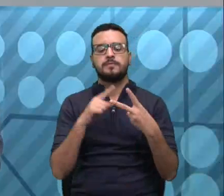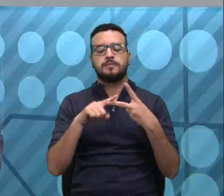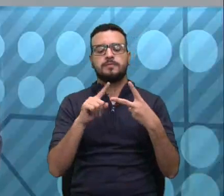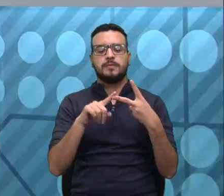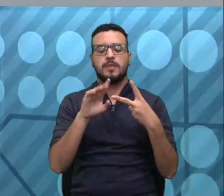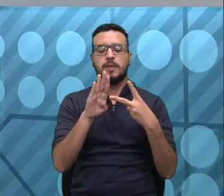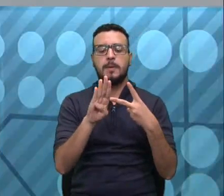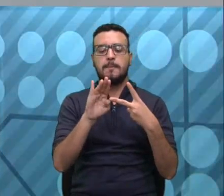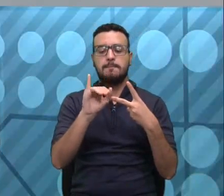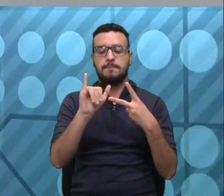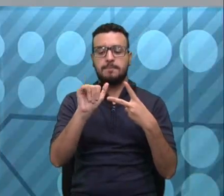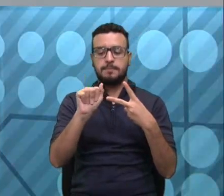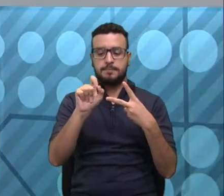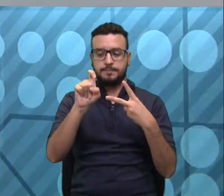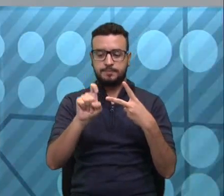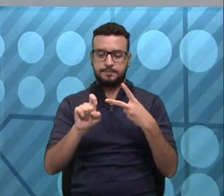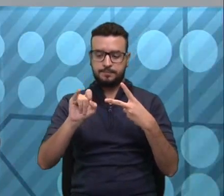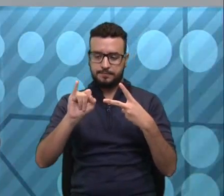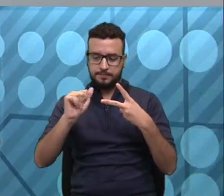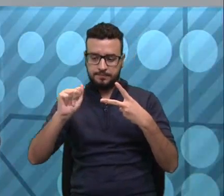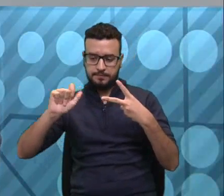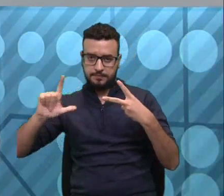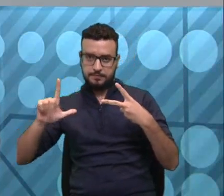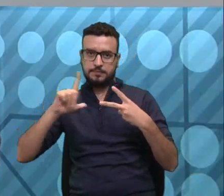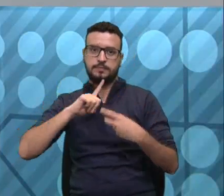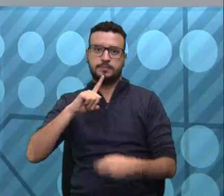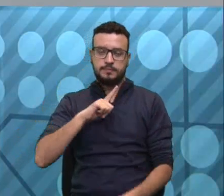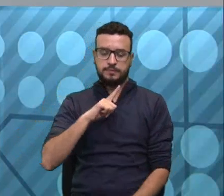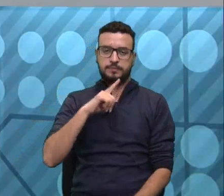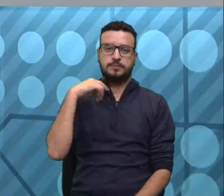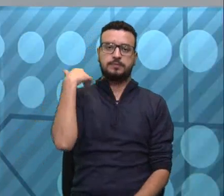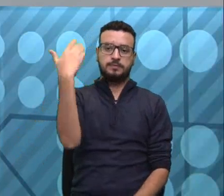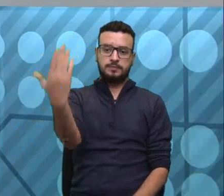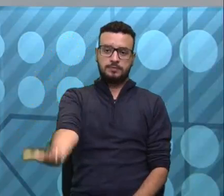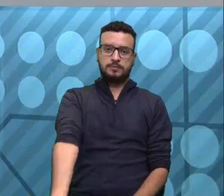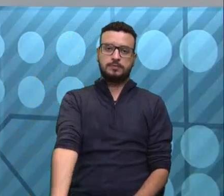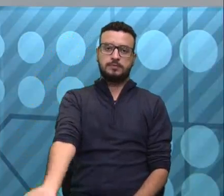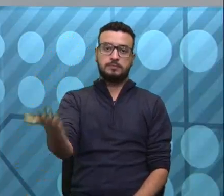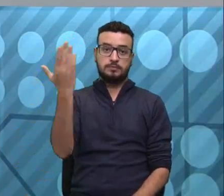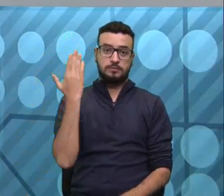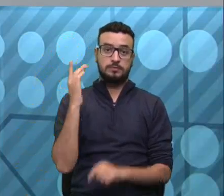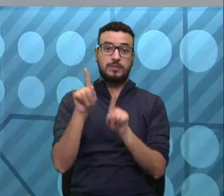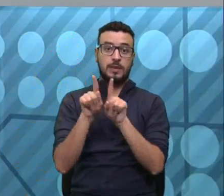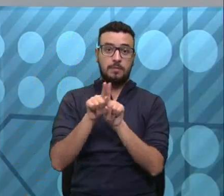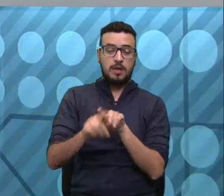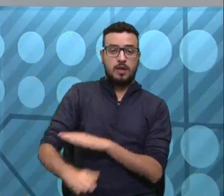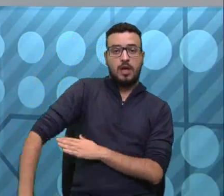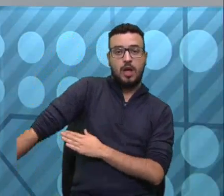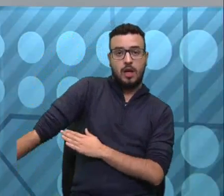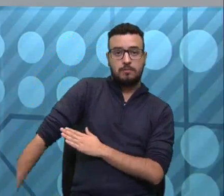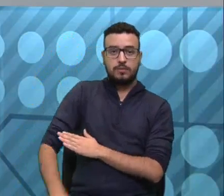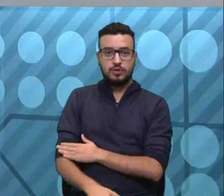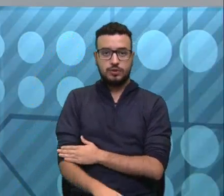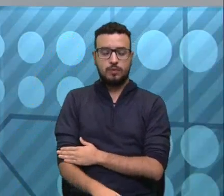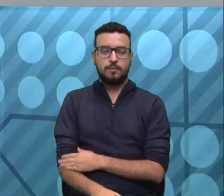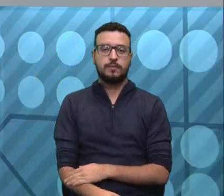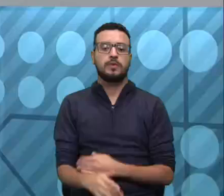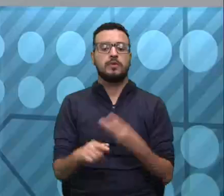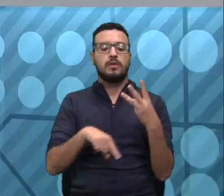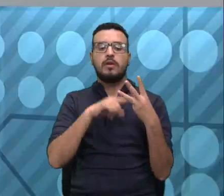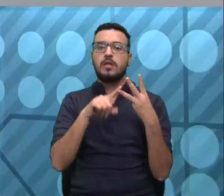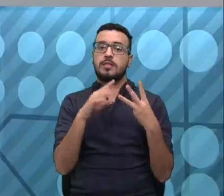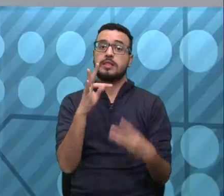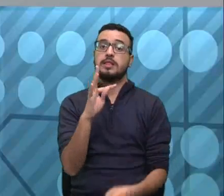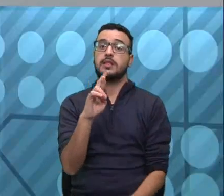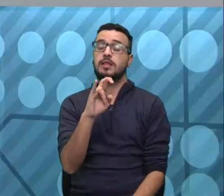Biaxial faz flexão e extensão e abdução e adução. Já a